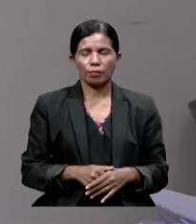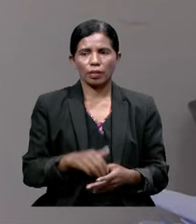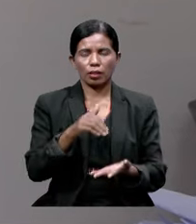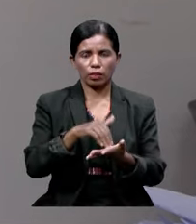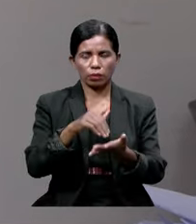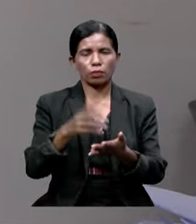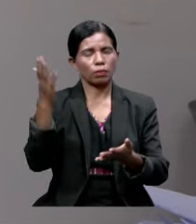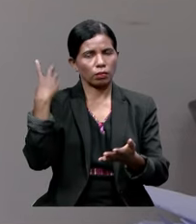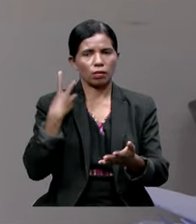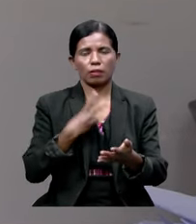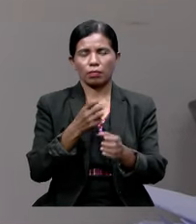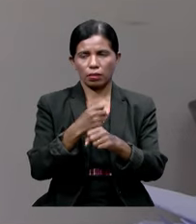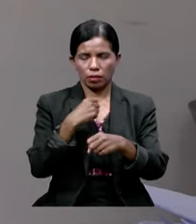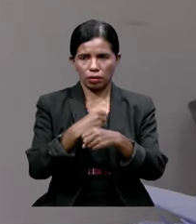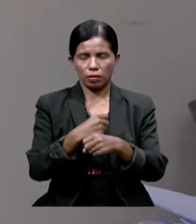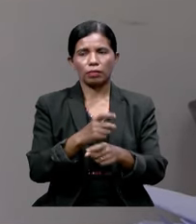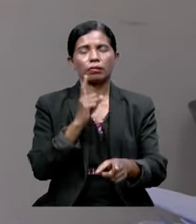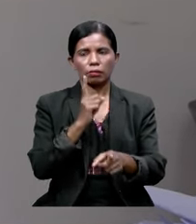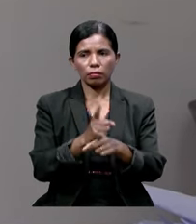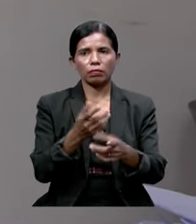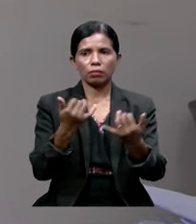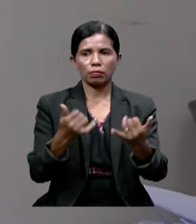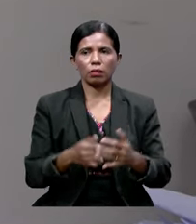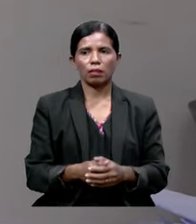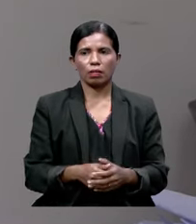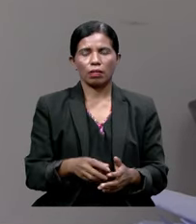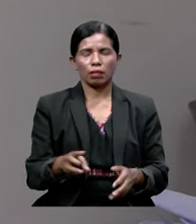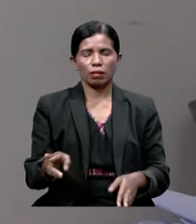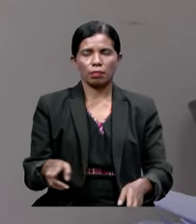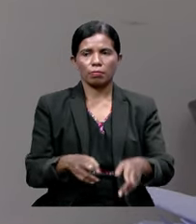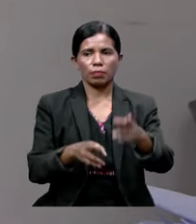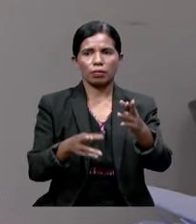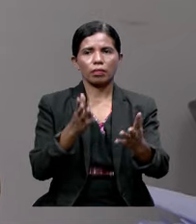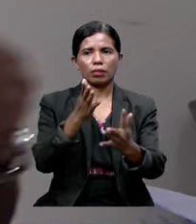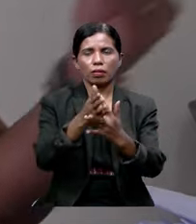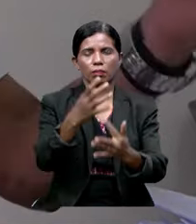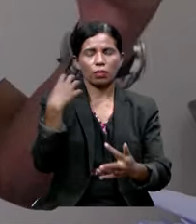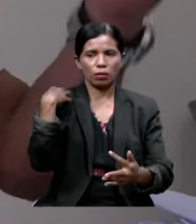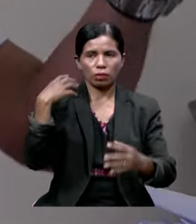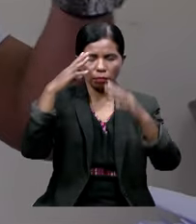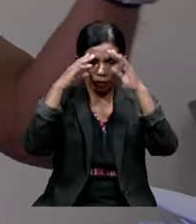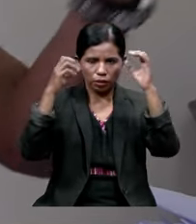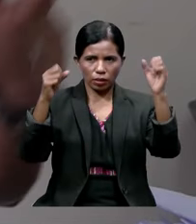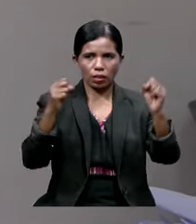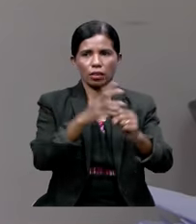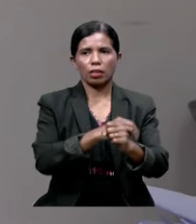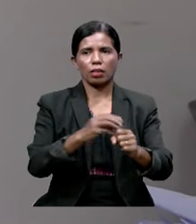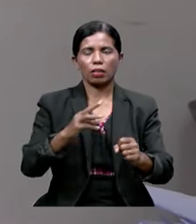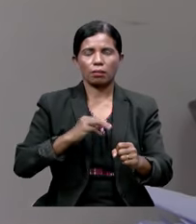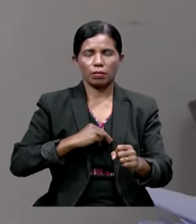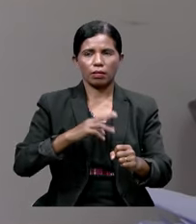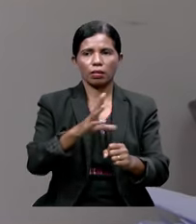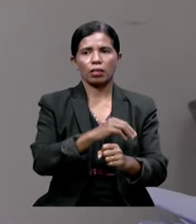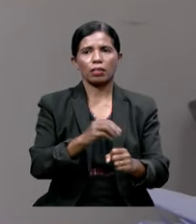indicar e realidade ha tudo. Mota Manleu invade a Palácio Presidente Tamatohi a Barpite né